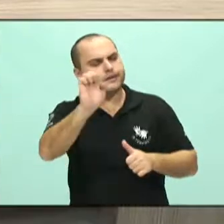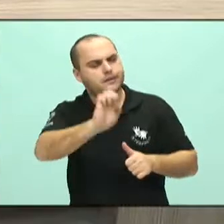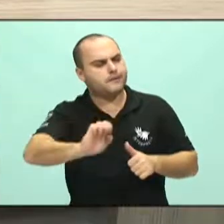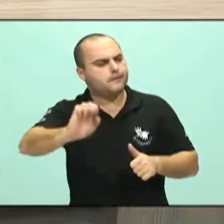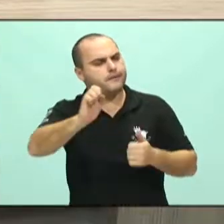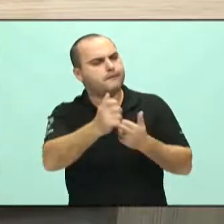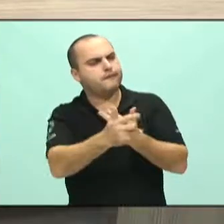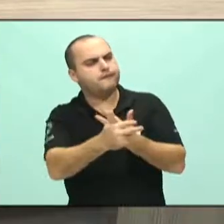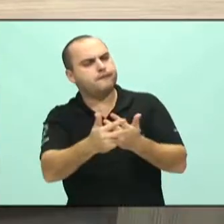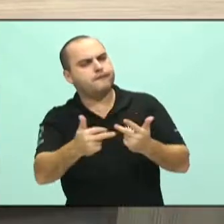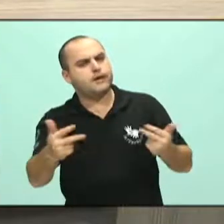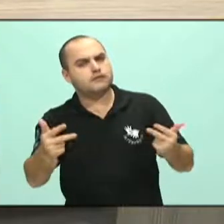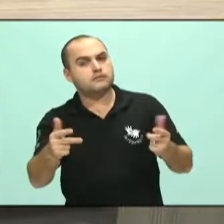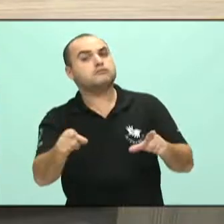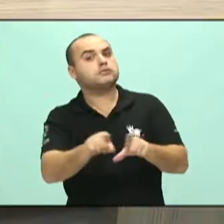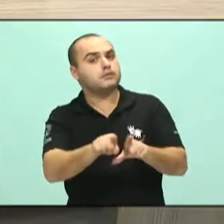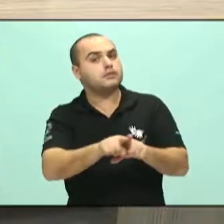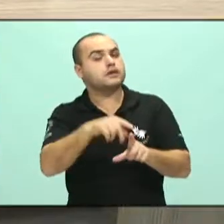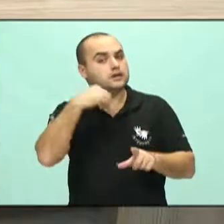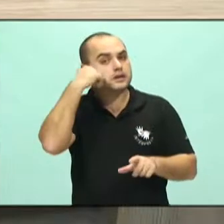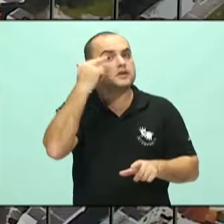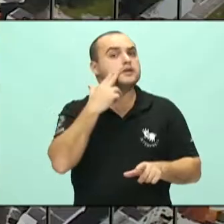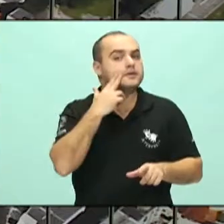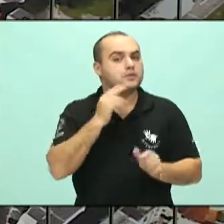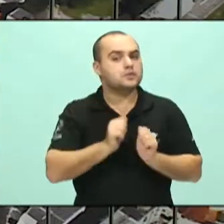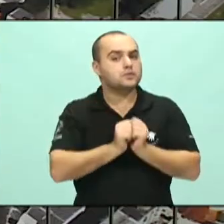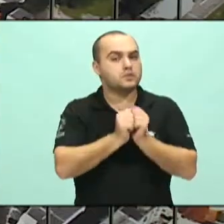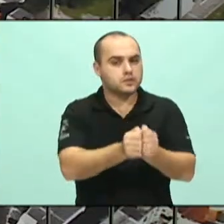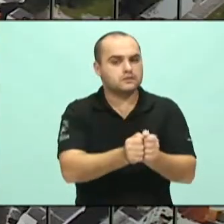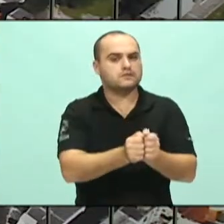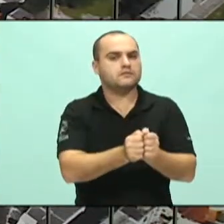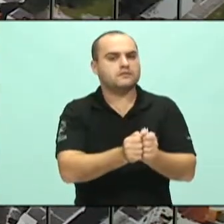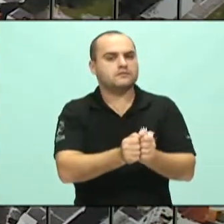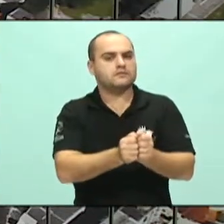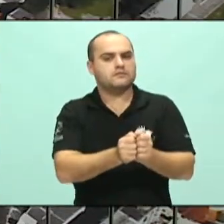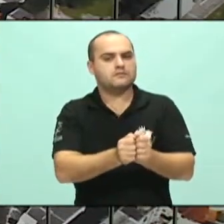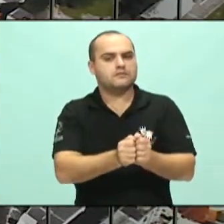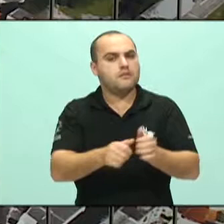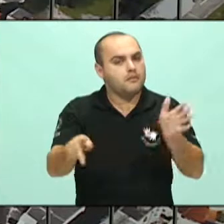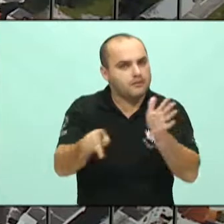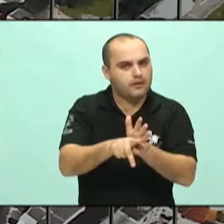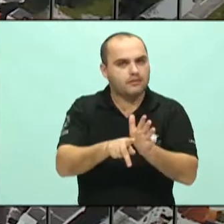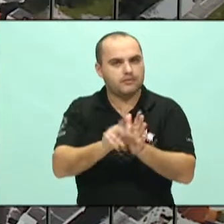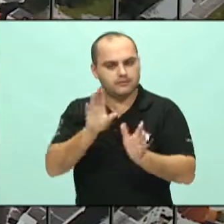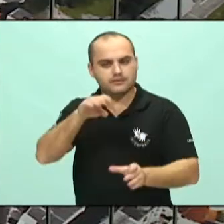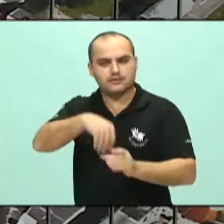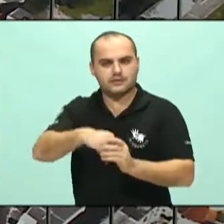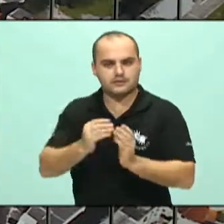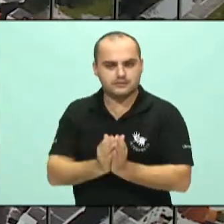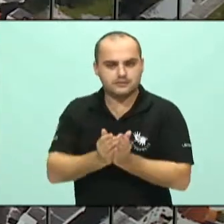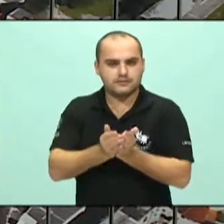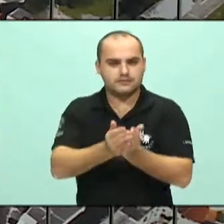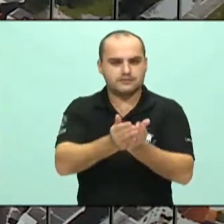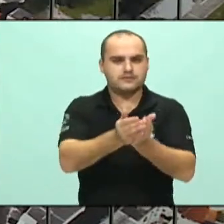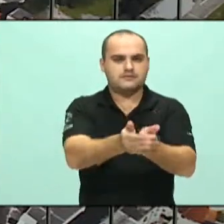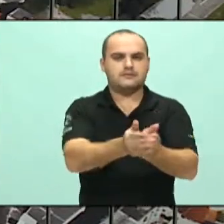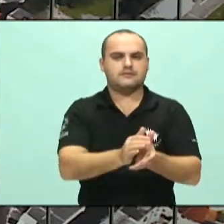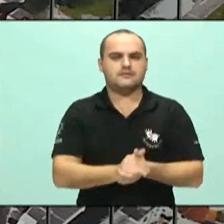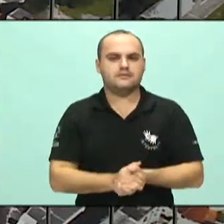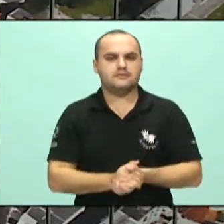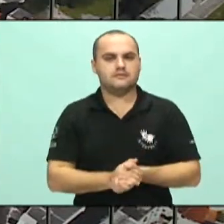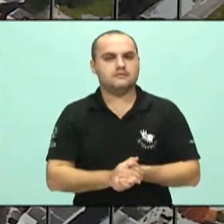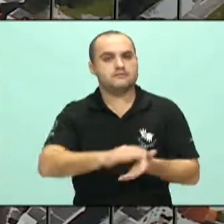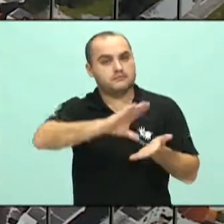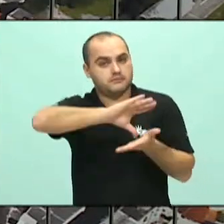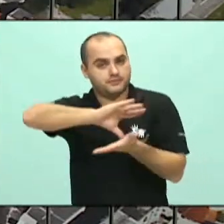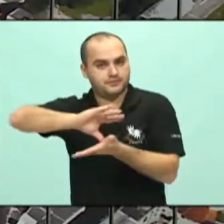europeus e alguns negros ali, que faziam parte da tripulação daquelas naus e caravelas. Então foram